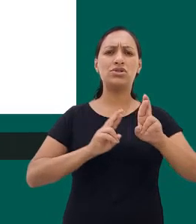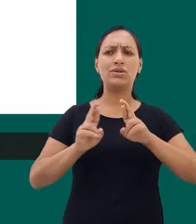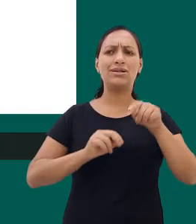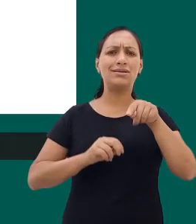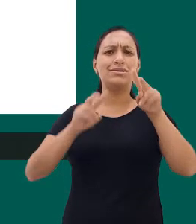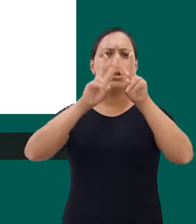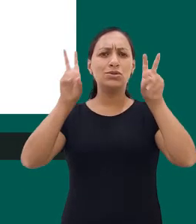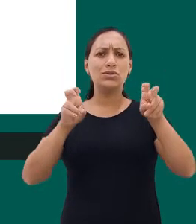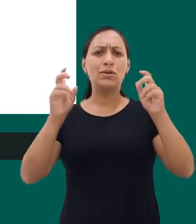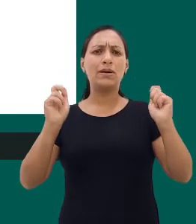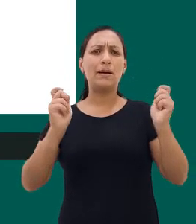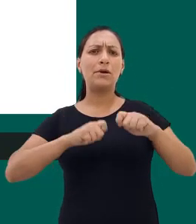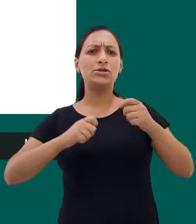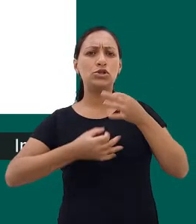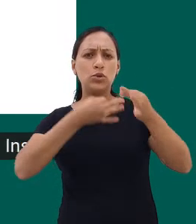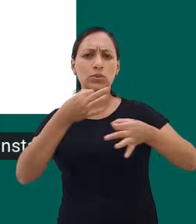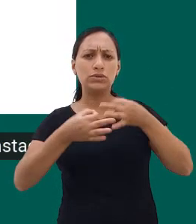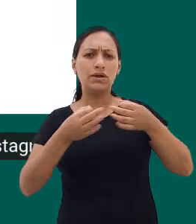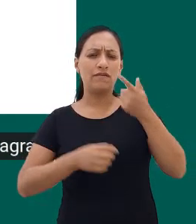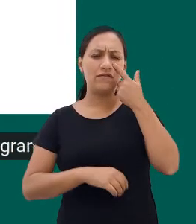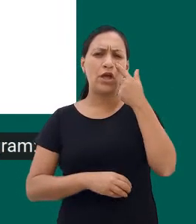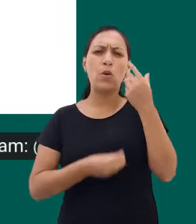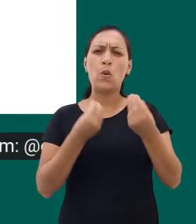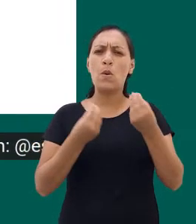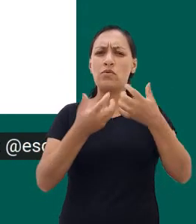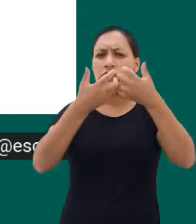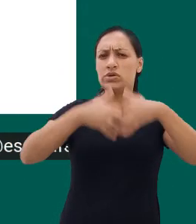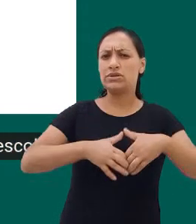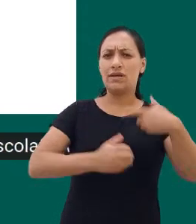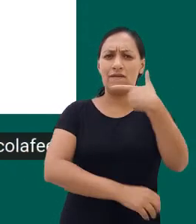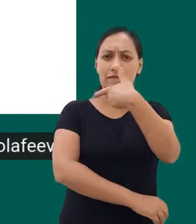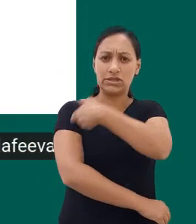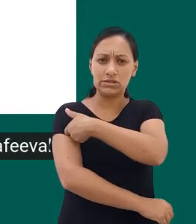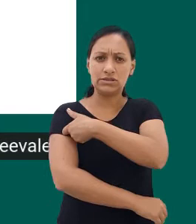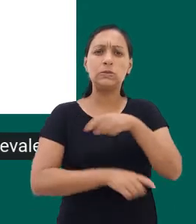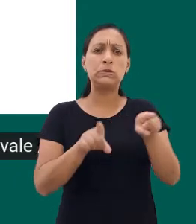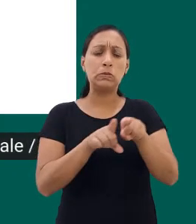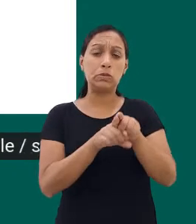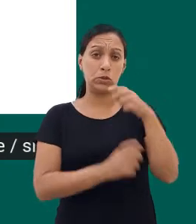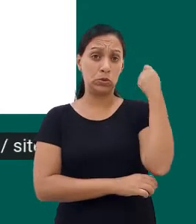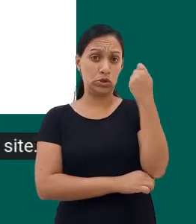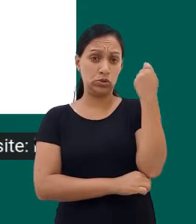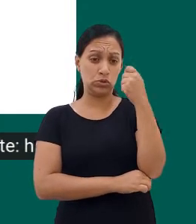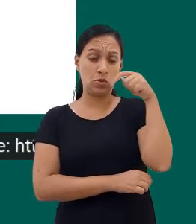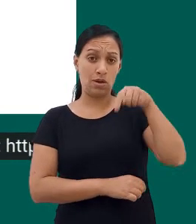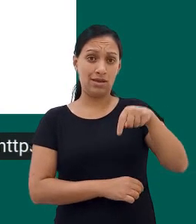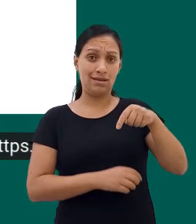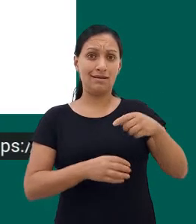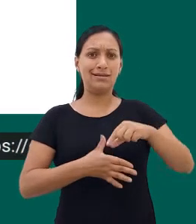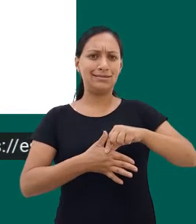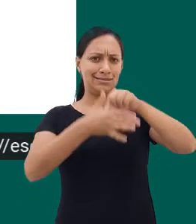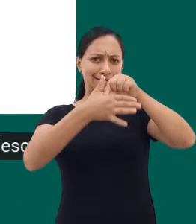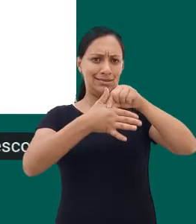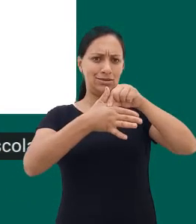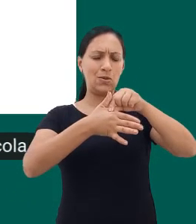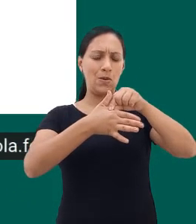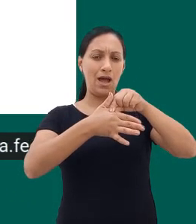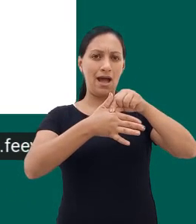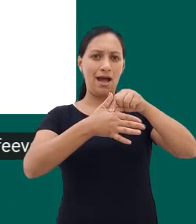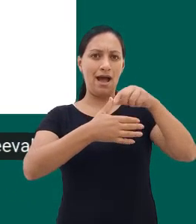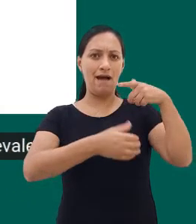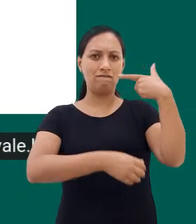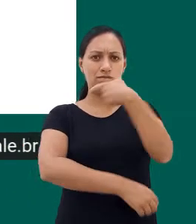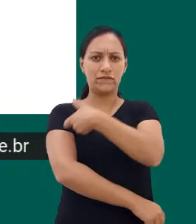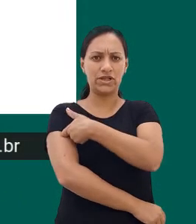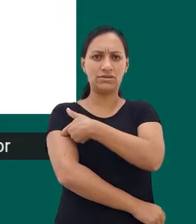ter uma visão de como está funcionando a vacinação. Inclusive, o Rio Grande do Sul está liderando o ranking de vacinação.